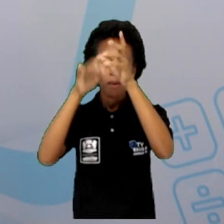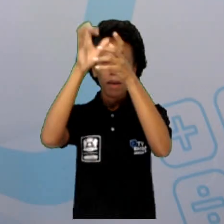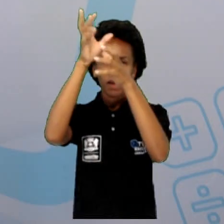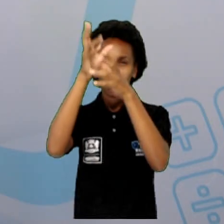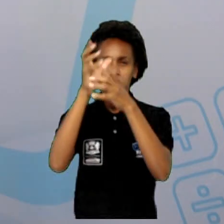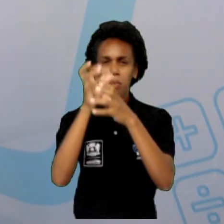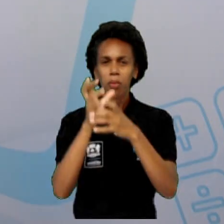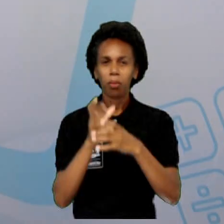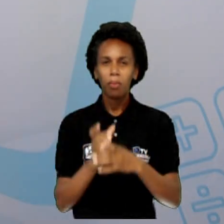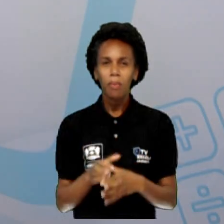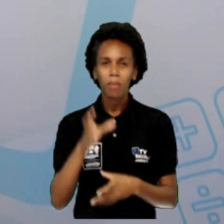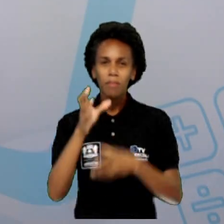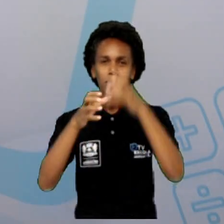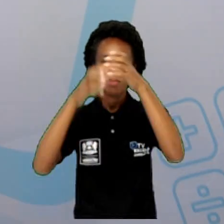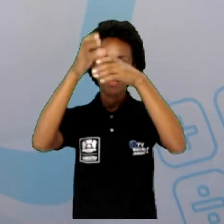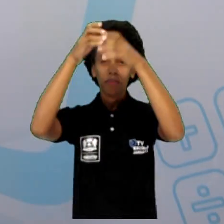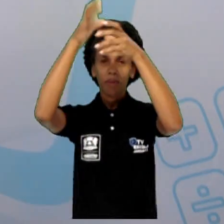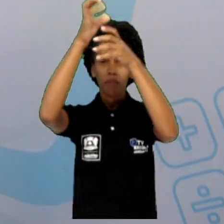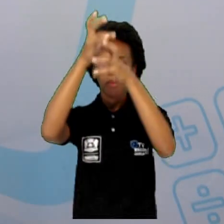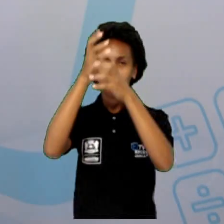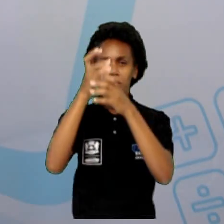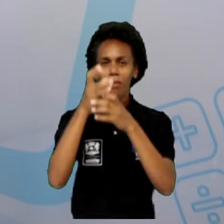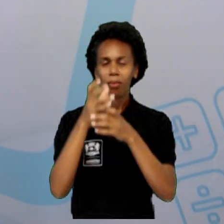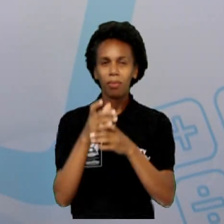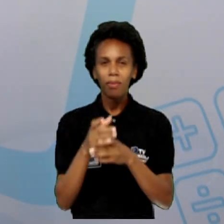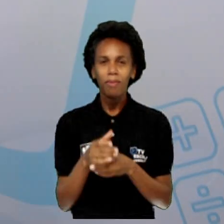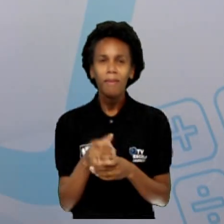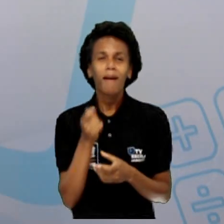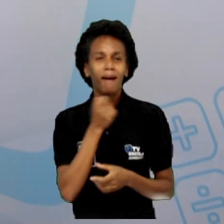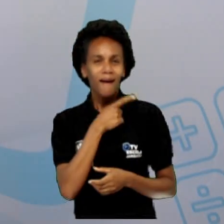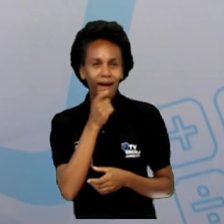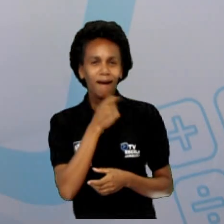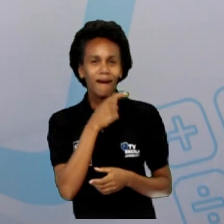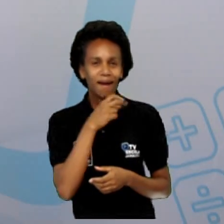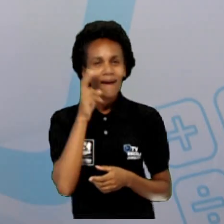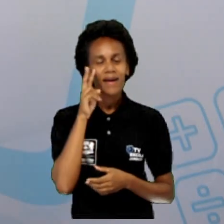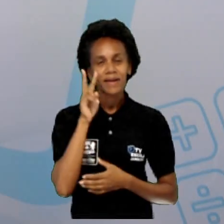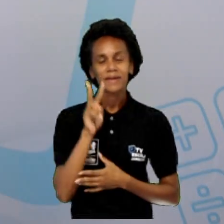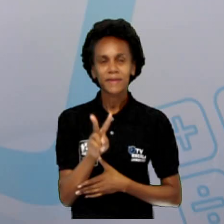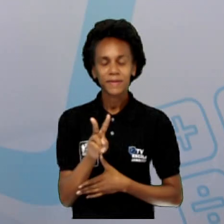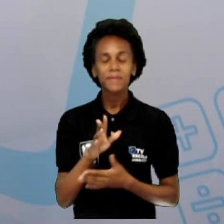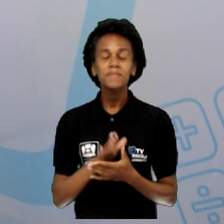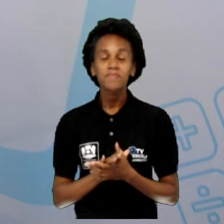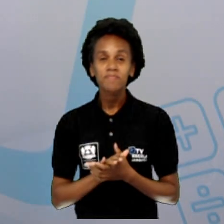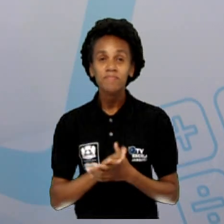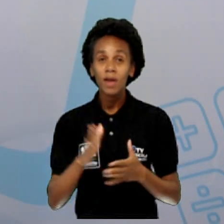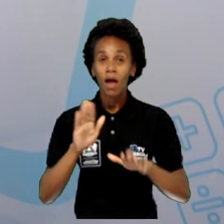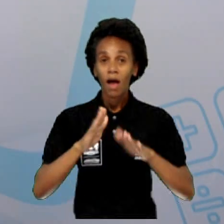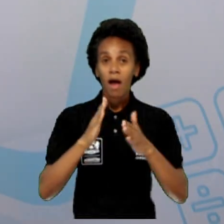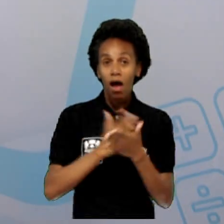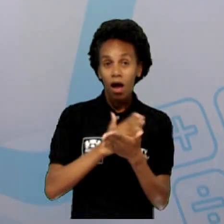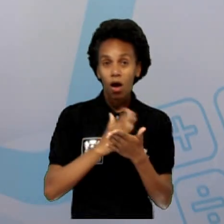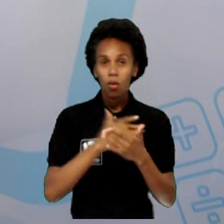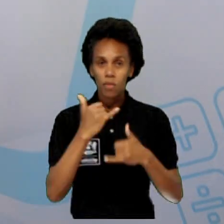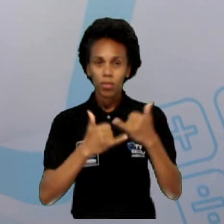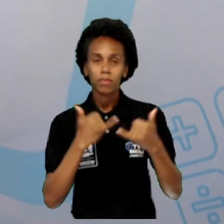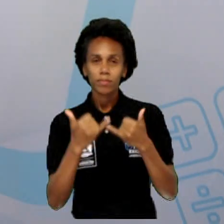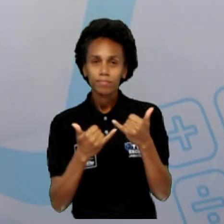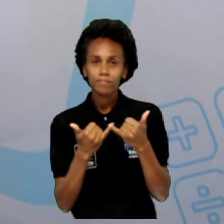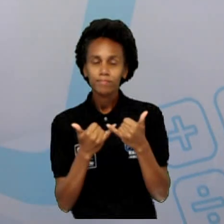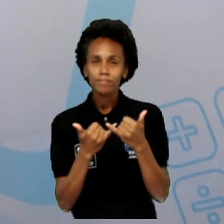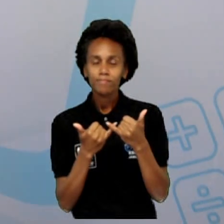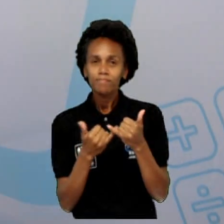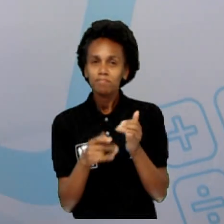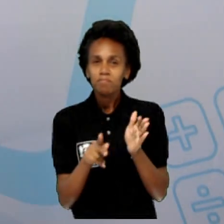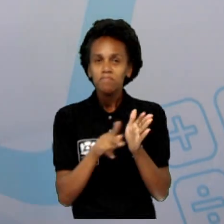certo? Então, algumas brincadeiras fazem parte, gente, da época das festas juninas, tá certo? Olha, as festas